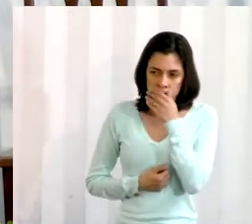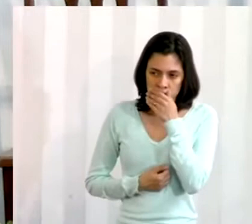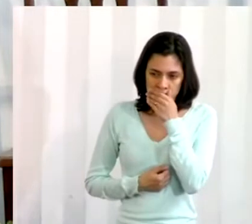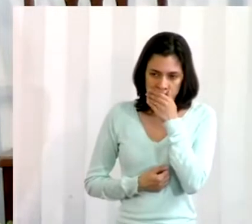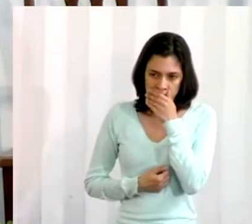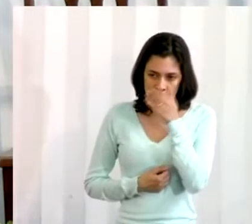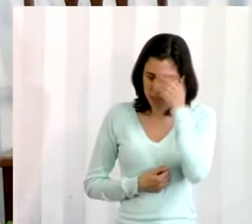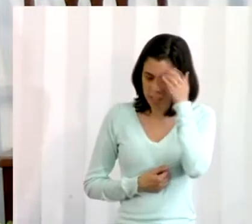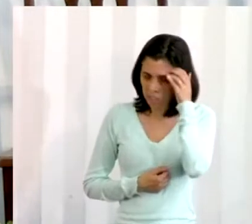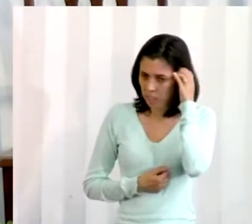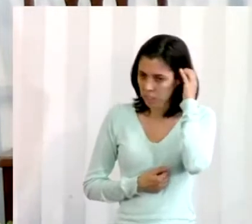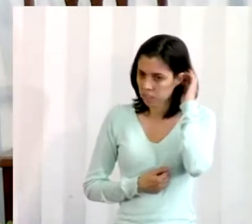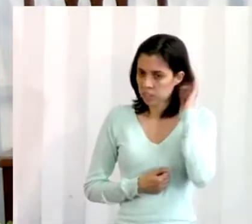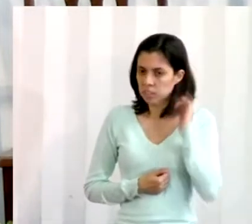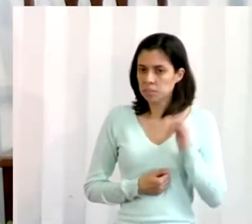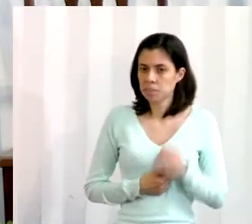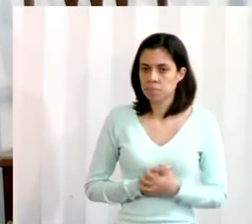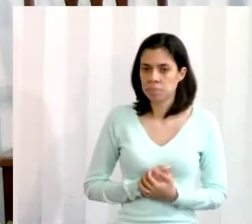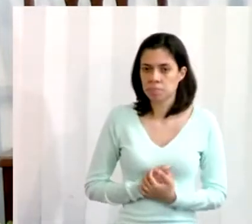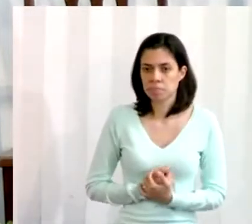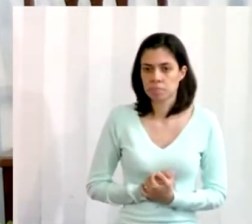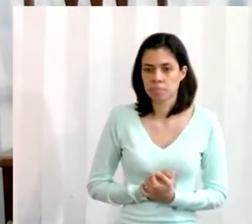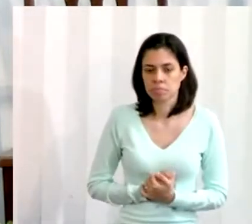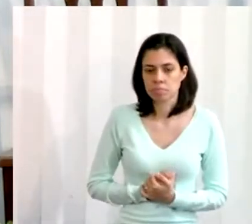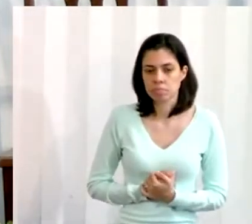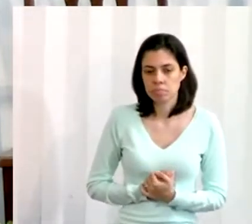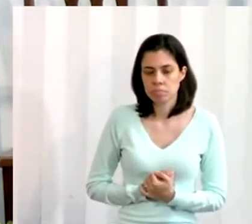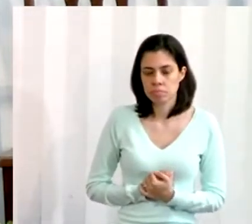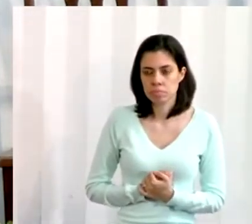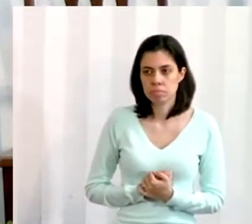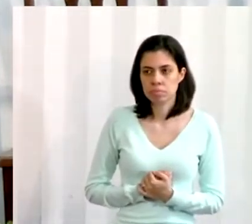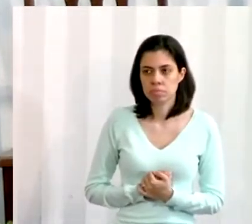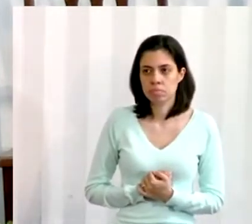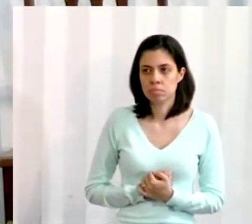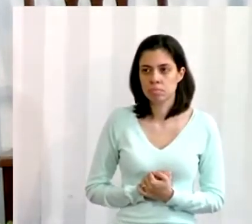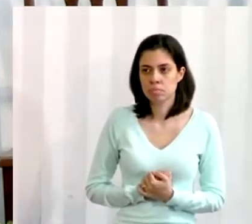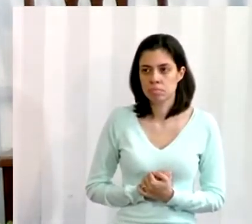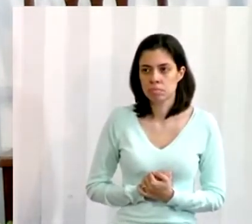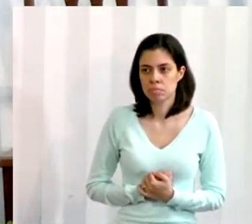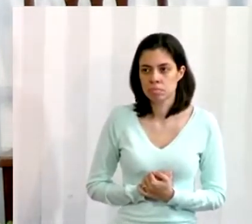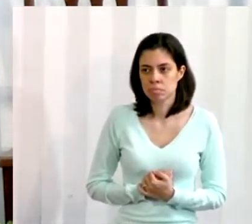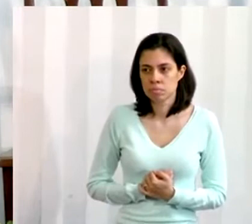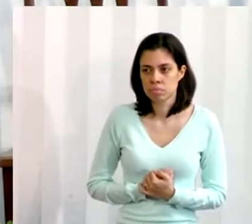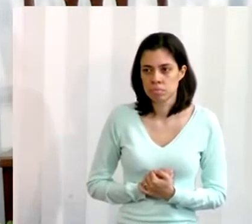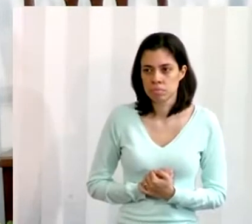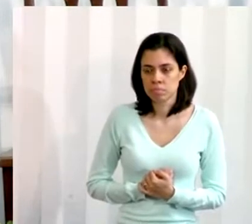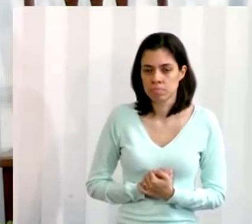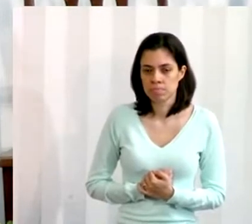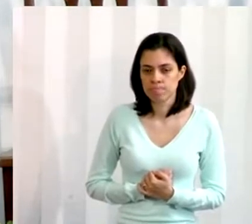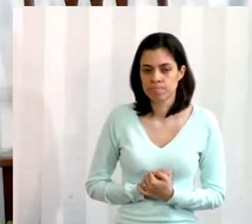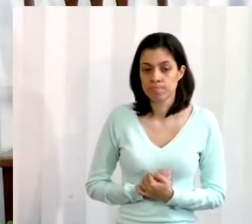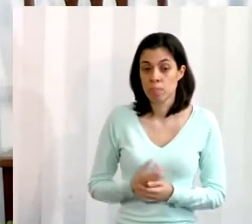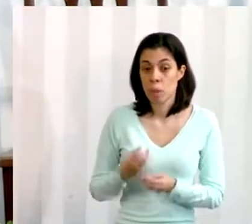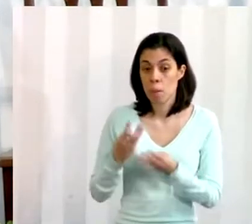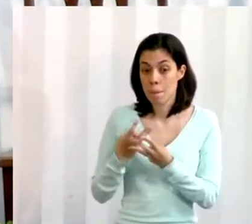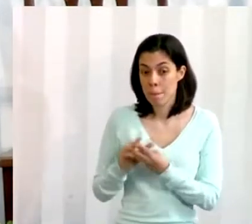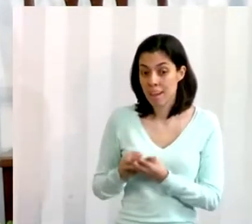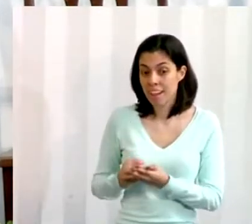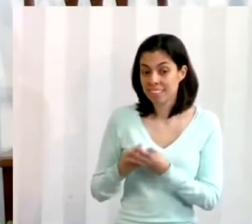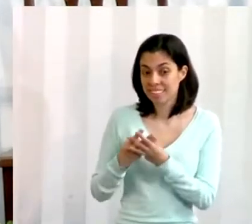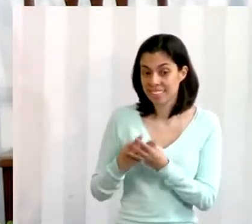da exposição de Tiago, do livro de Tiago. Hoje nós vamos falar sobre paciência, meus irmãos.